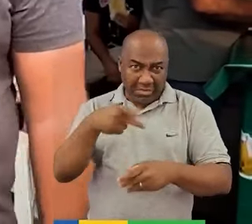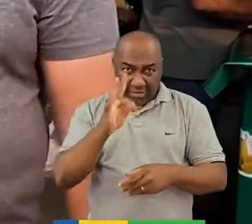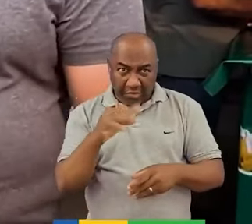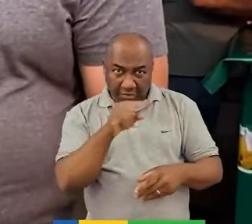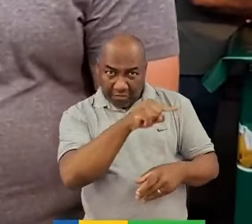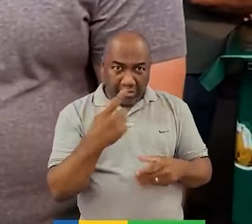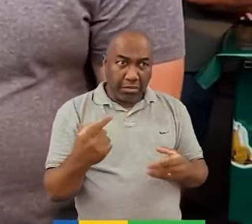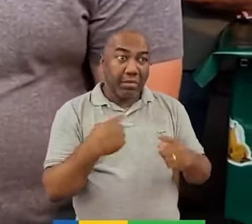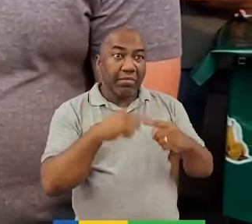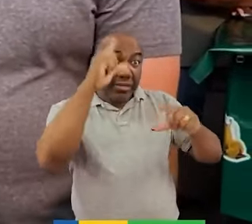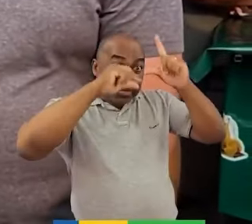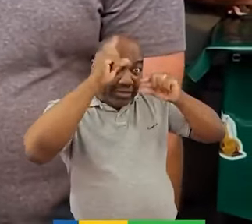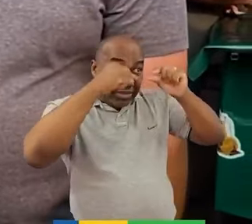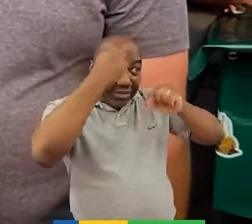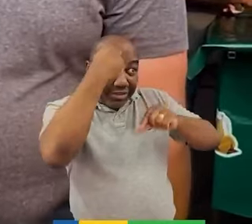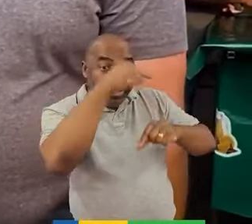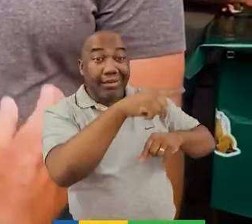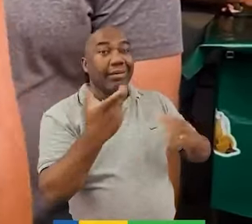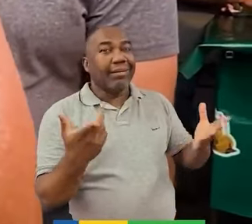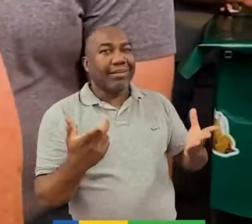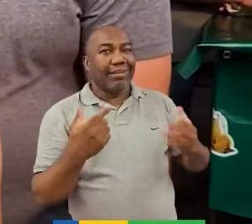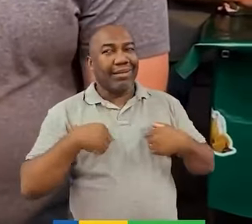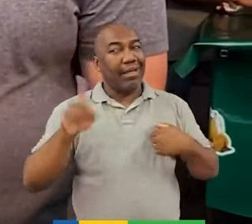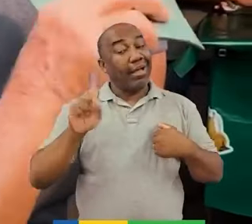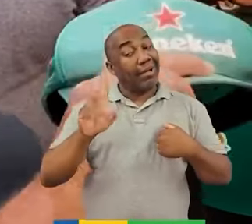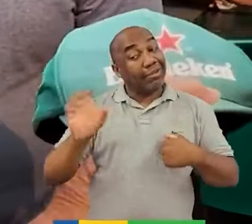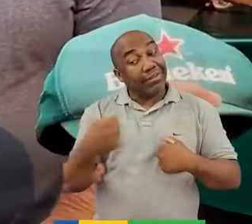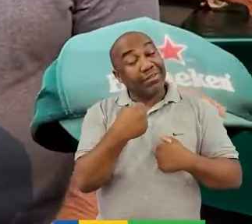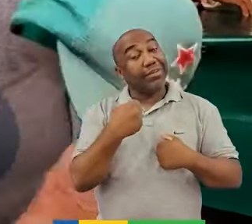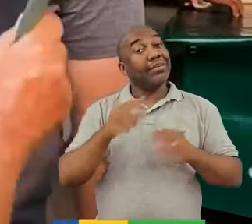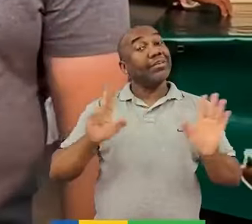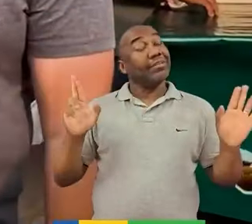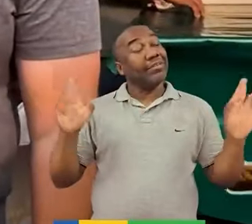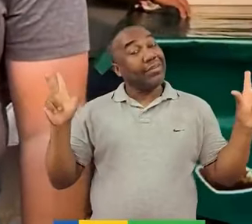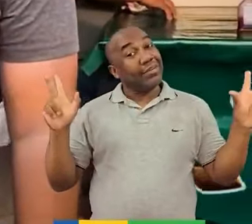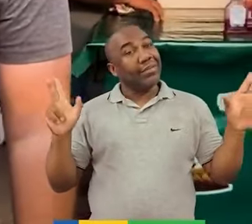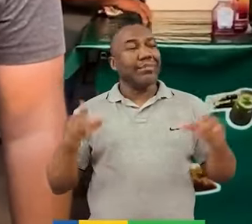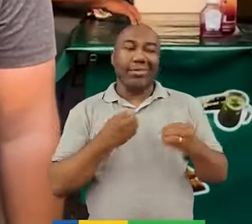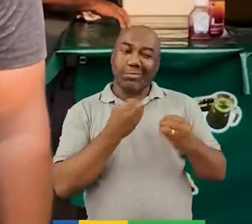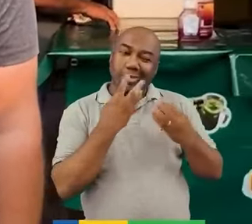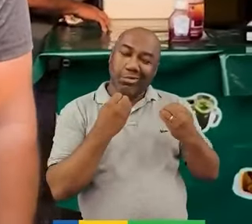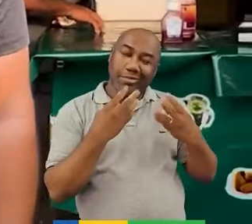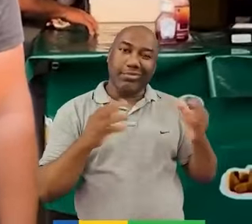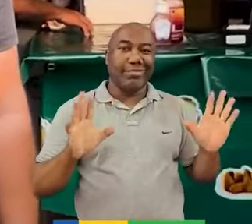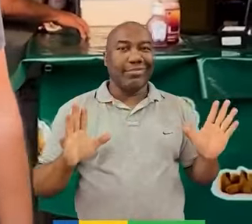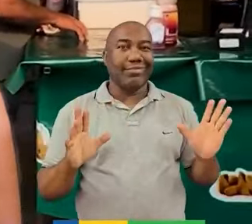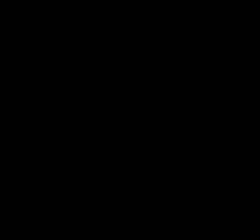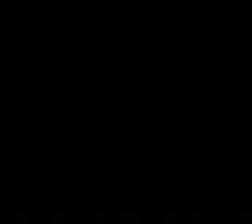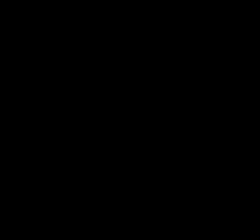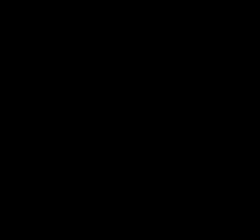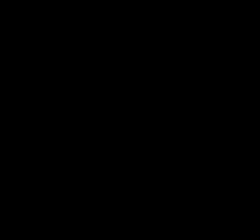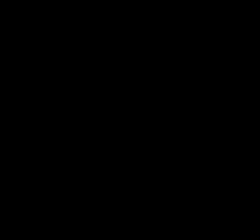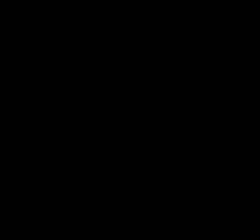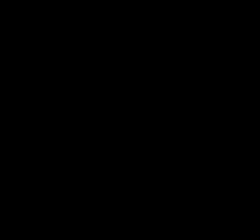no PT, não, né? Não. Tô vendo você com a estrelinha aí. Mas você é da Águia. Ah, então tá bom. Beleza?